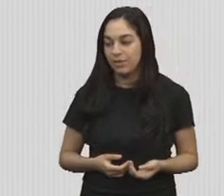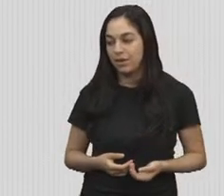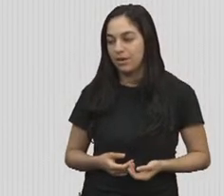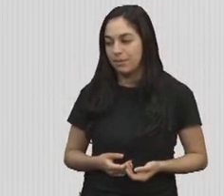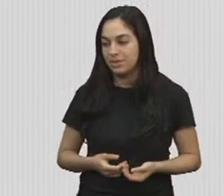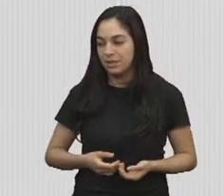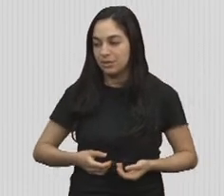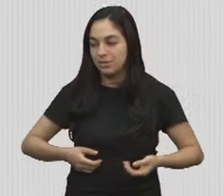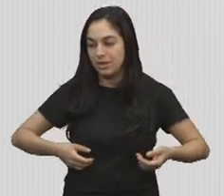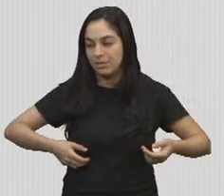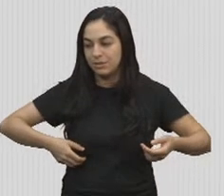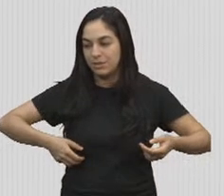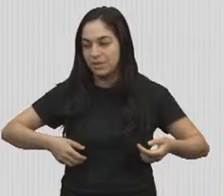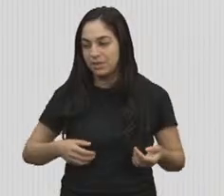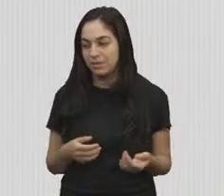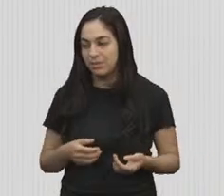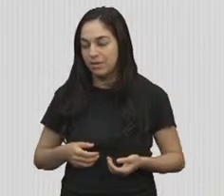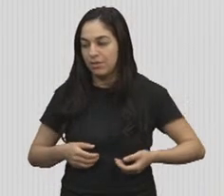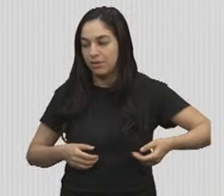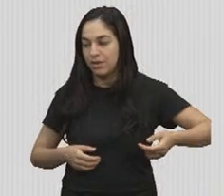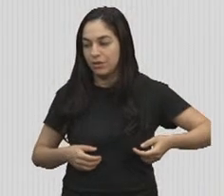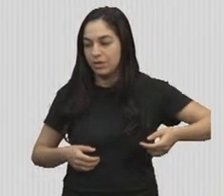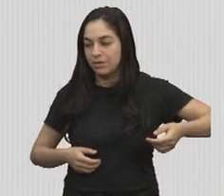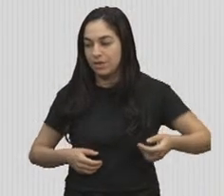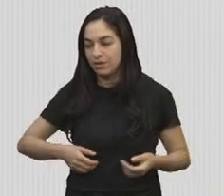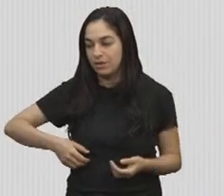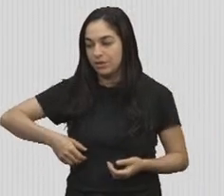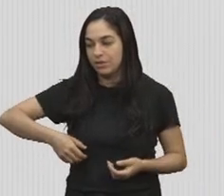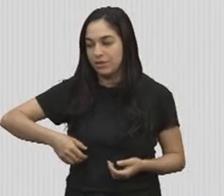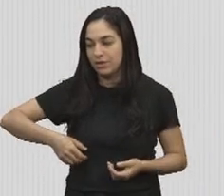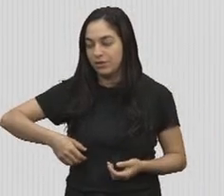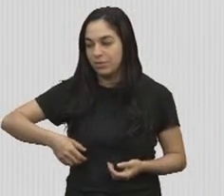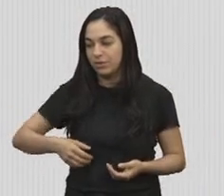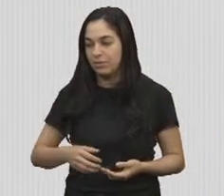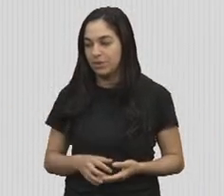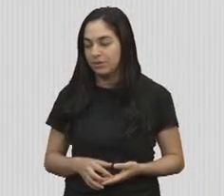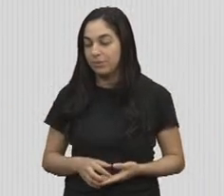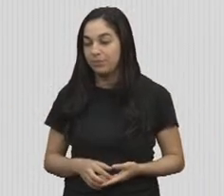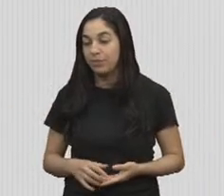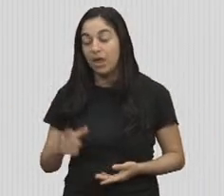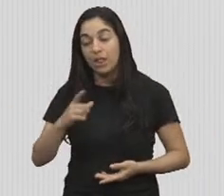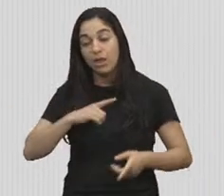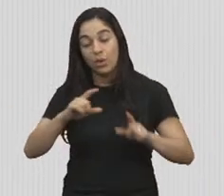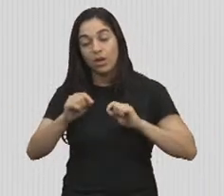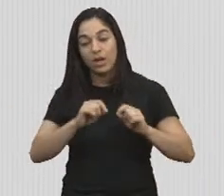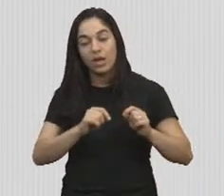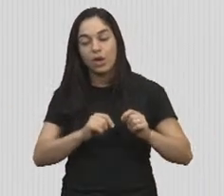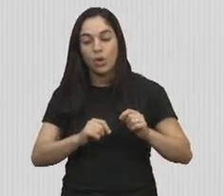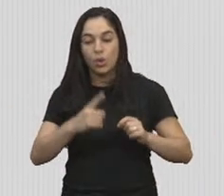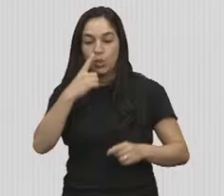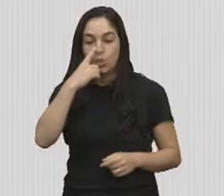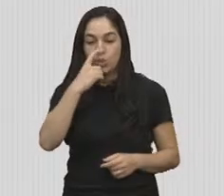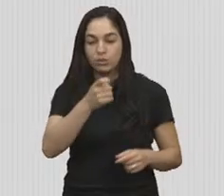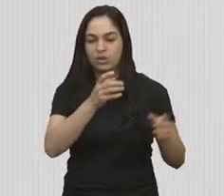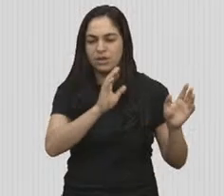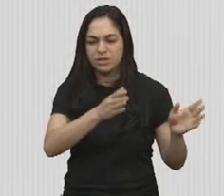Esses resíduos são geridos por empresas especializadas em fazer a destinação correta, né? Os